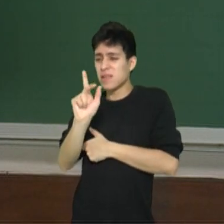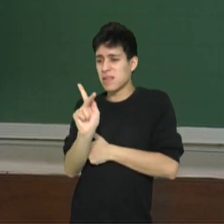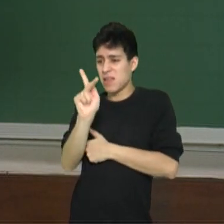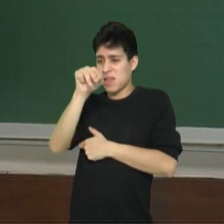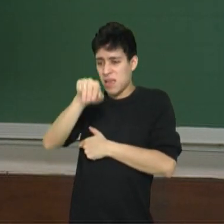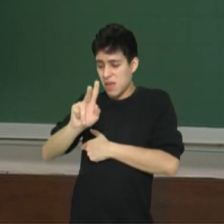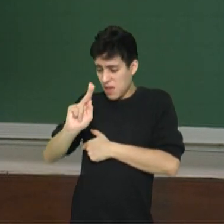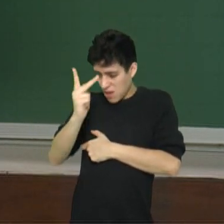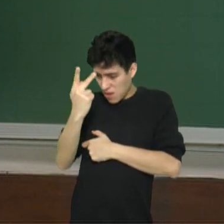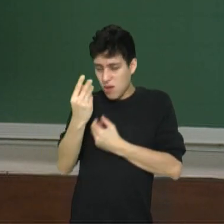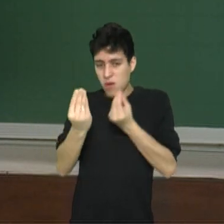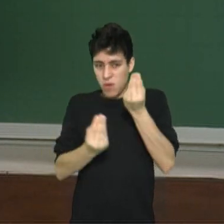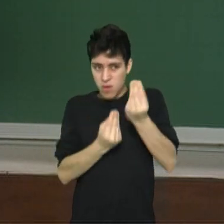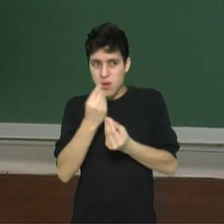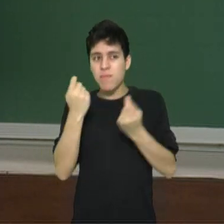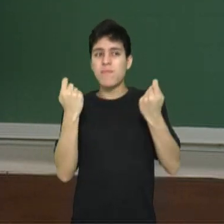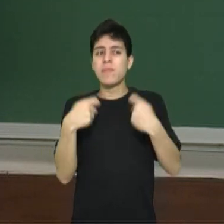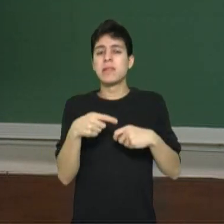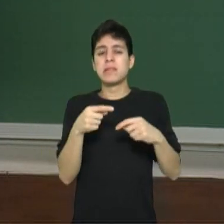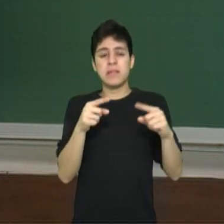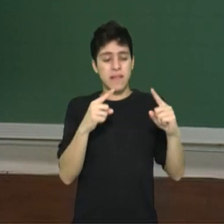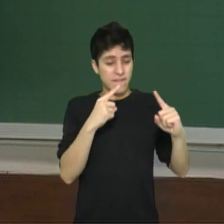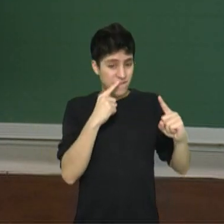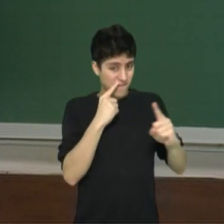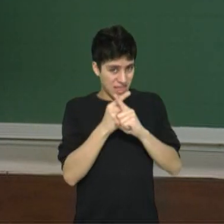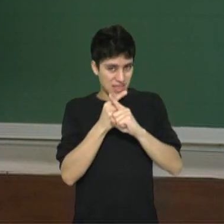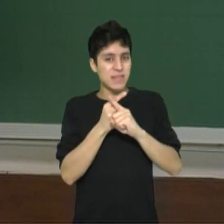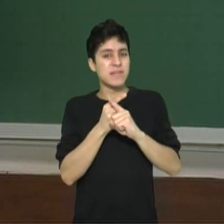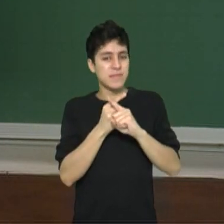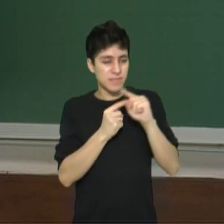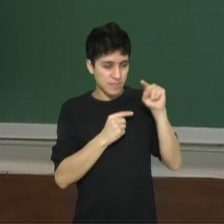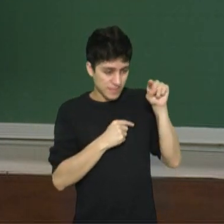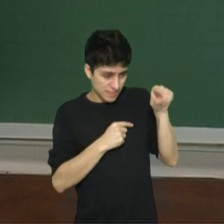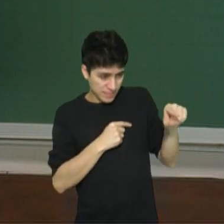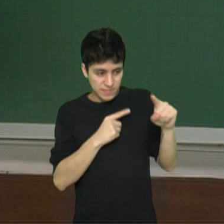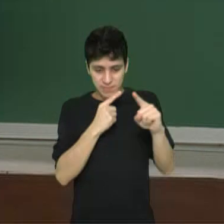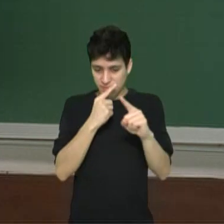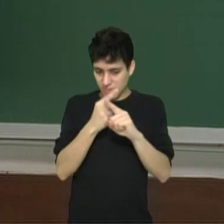vai passar multiplicando aquele valor por